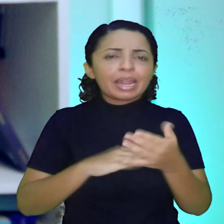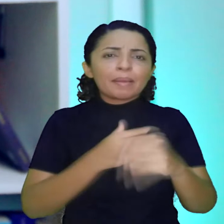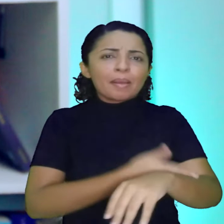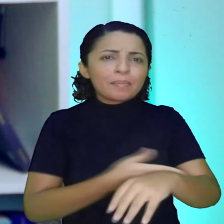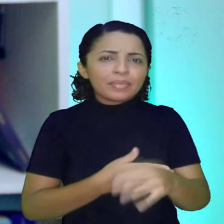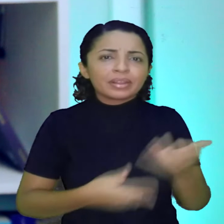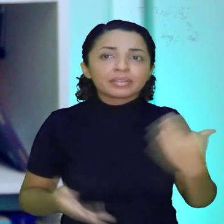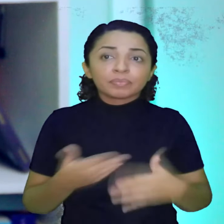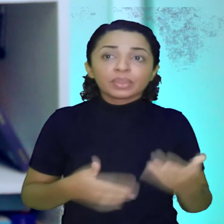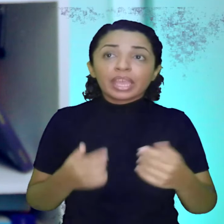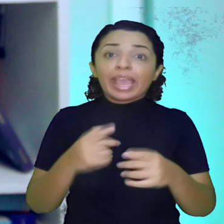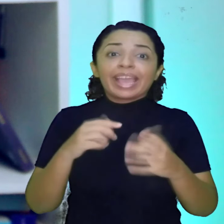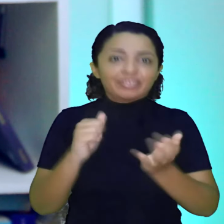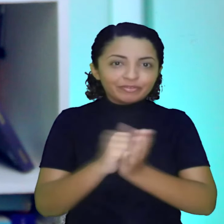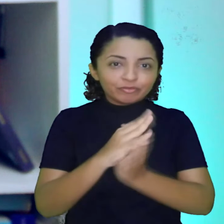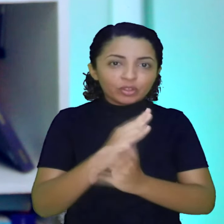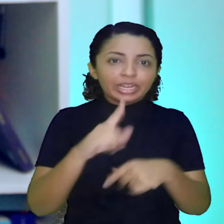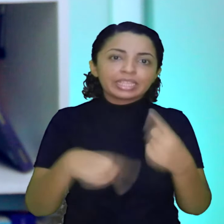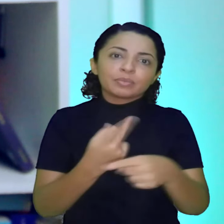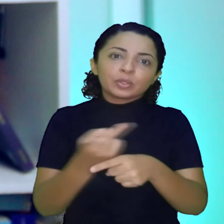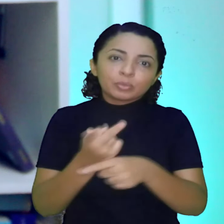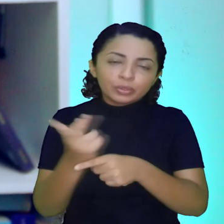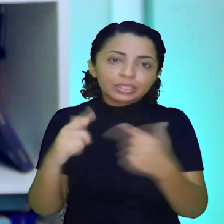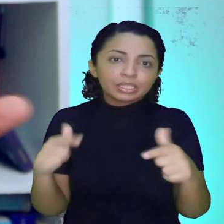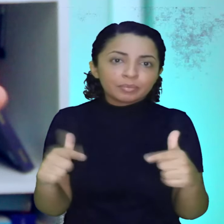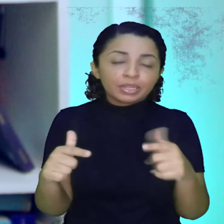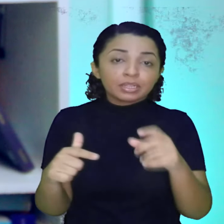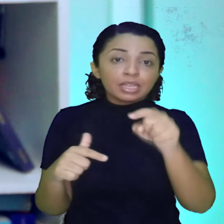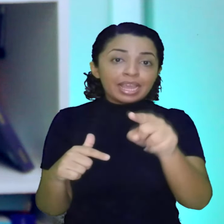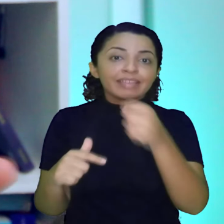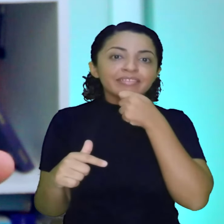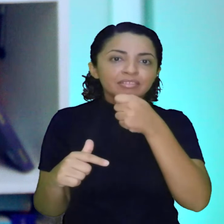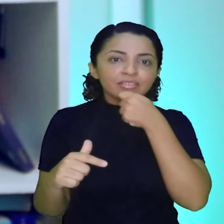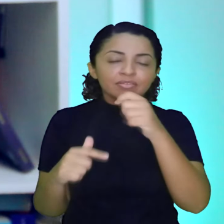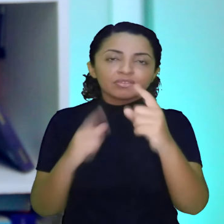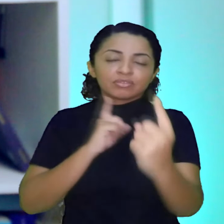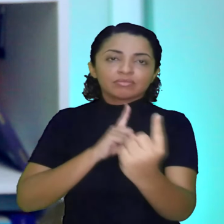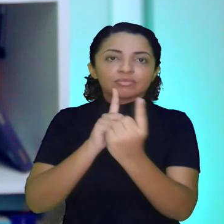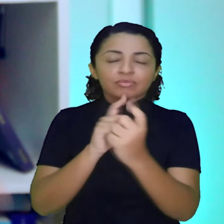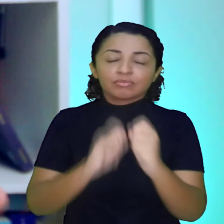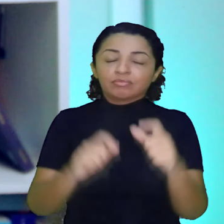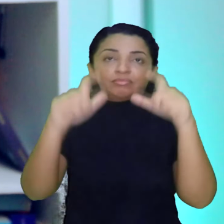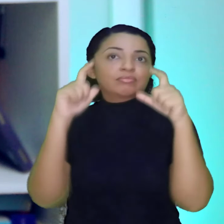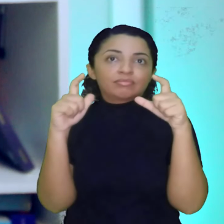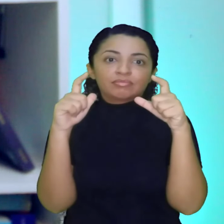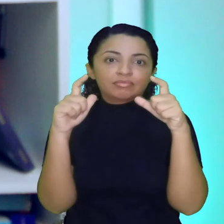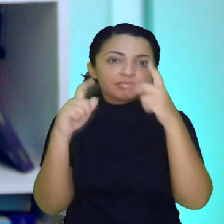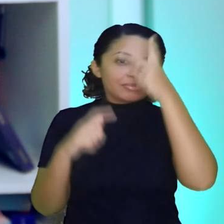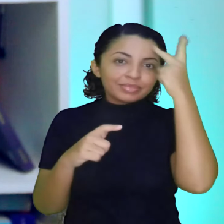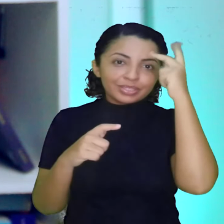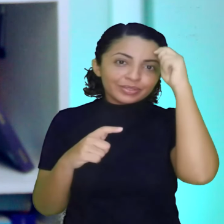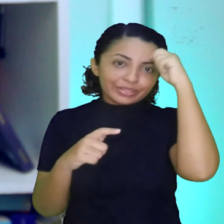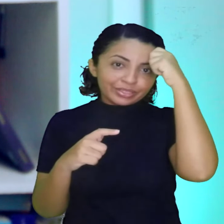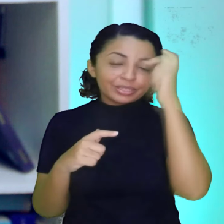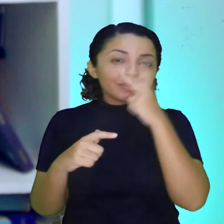vai em busca de um novo emprego e o entrevistador se espanta ao ver que ela é uma mulher negra. Isso é muito comum. Você nunca